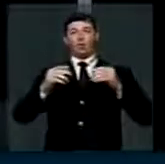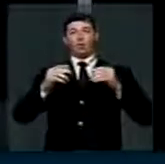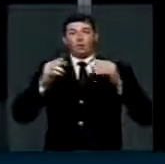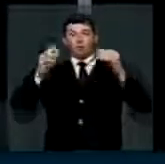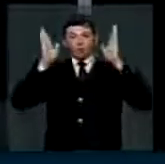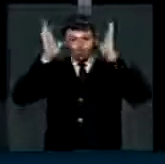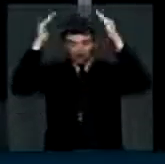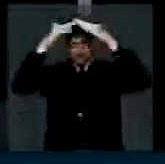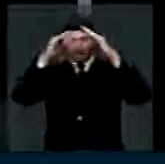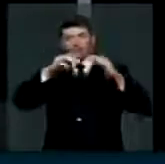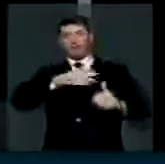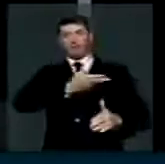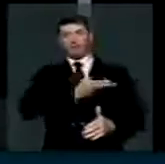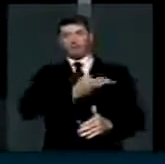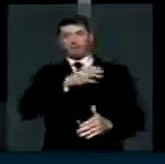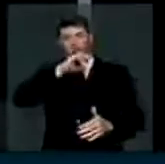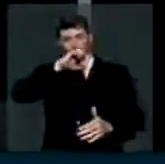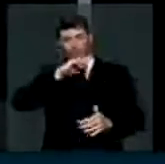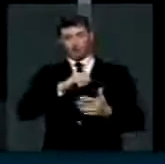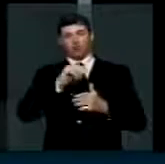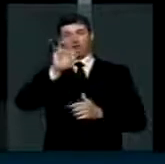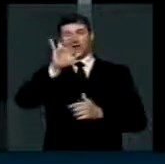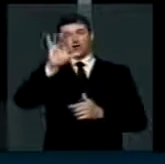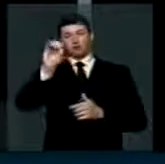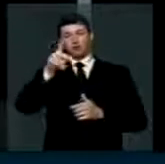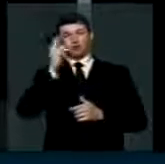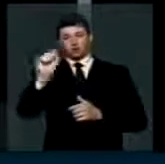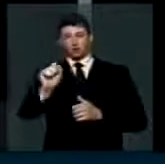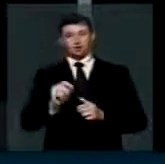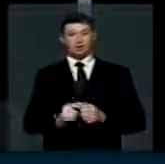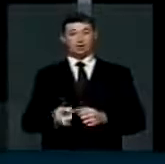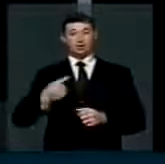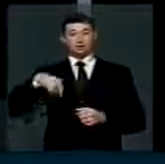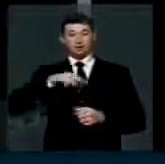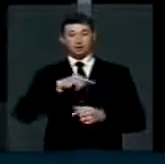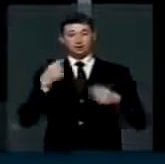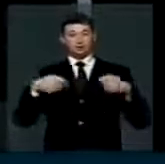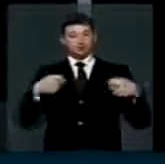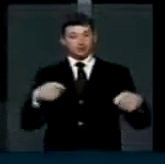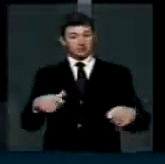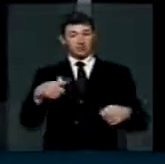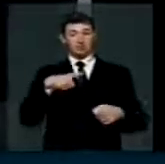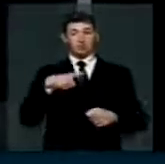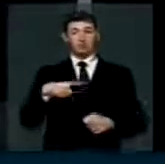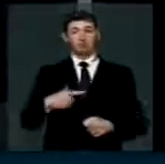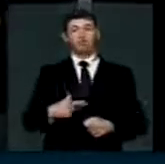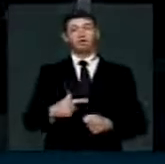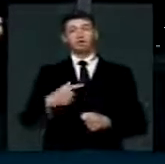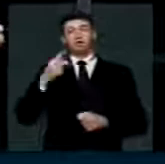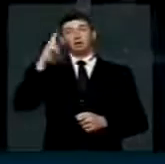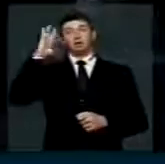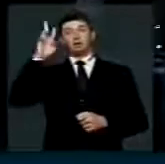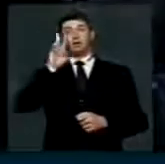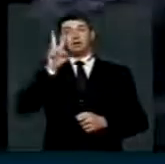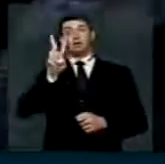Francisco, dizendo que nós temos que ter a